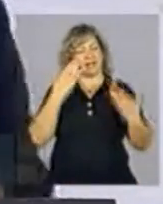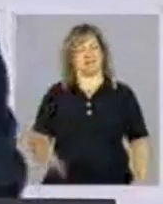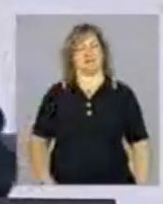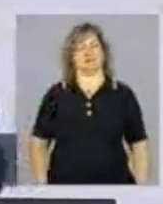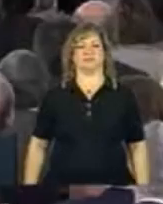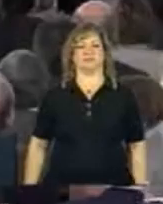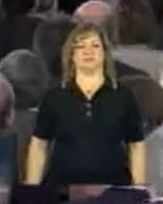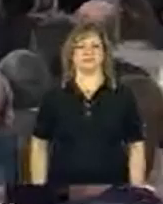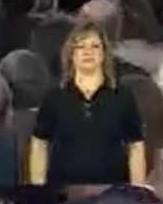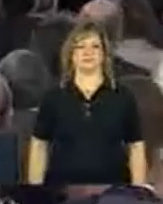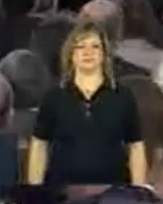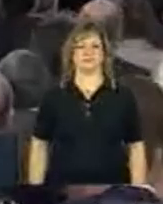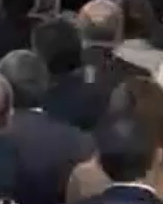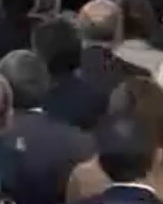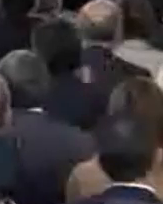Muito obrigado.